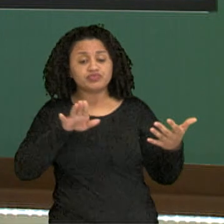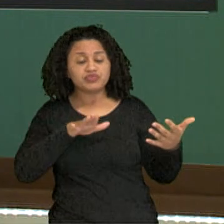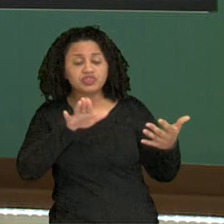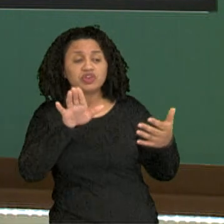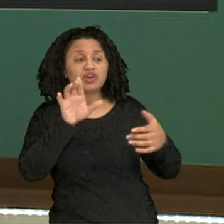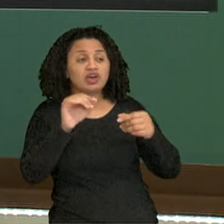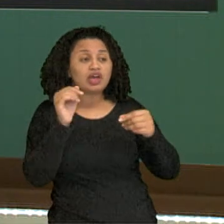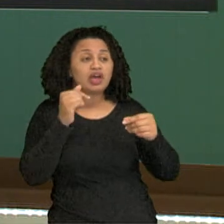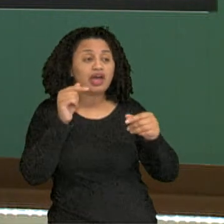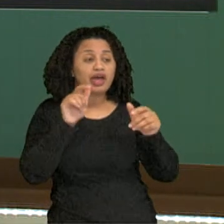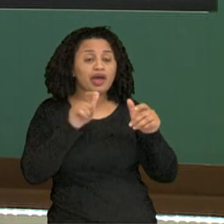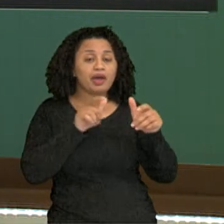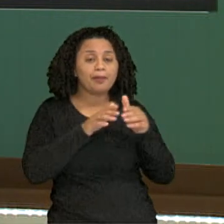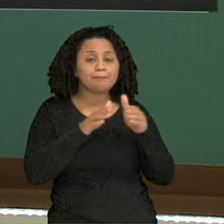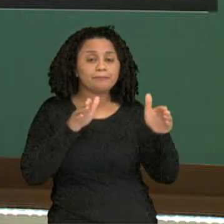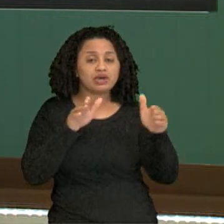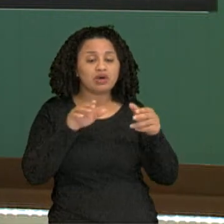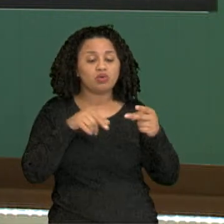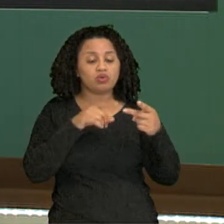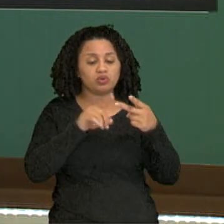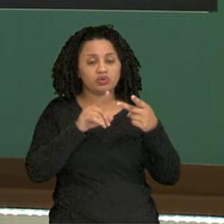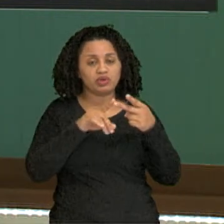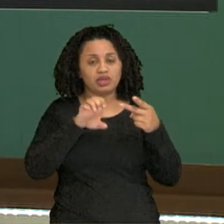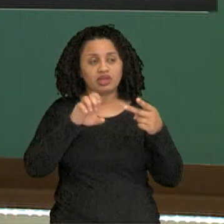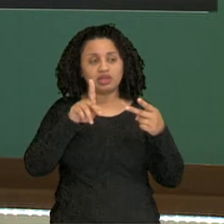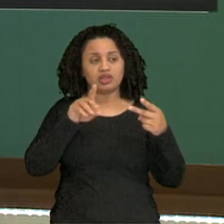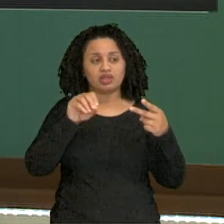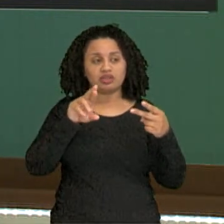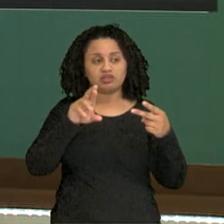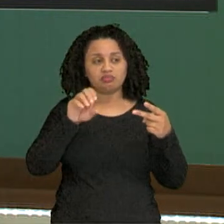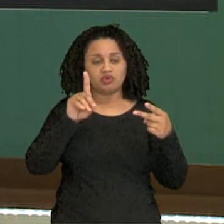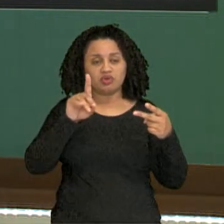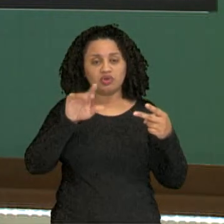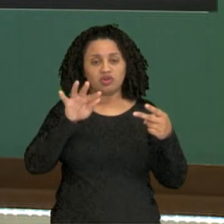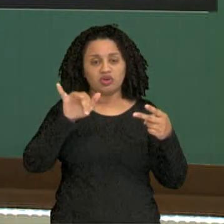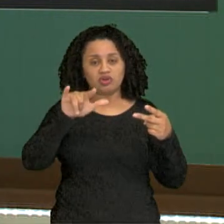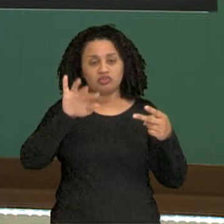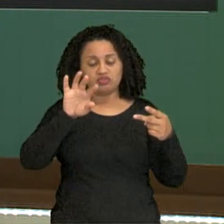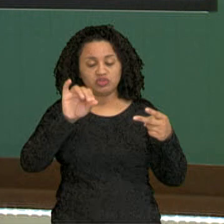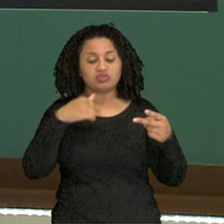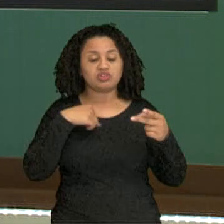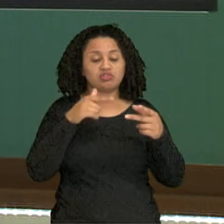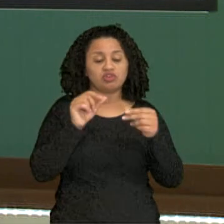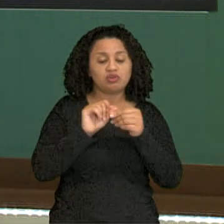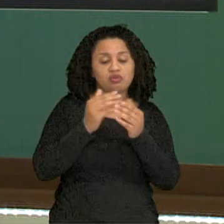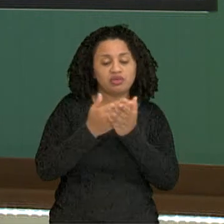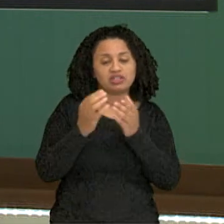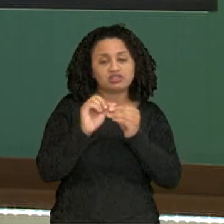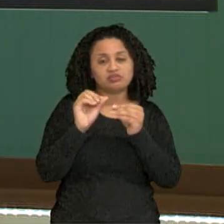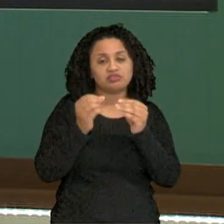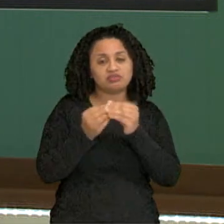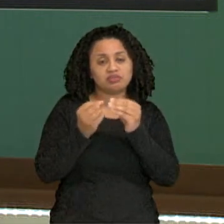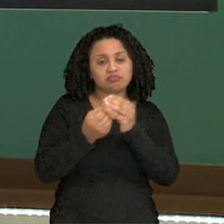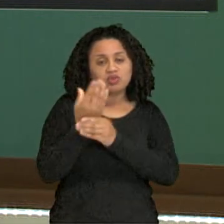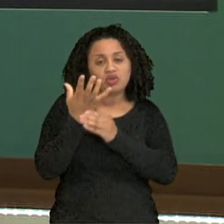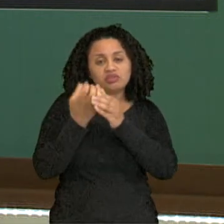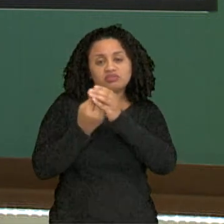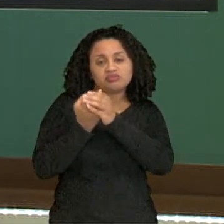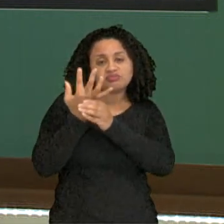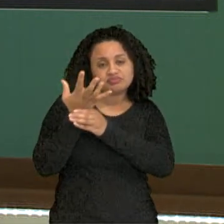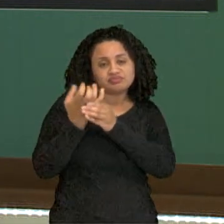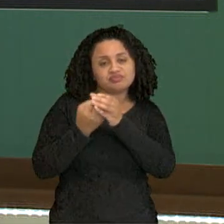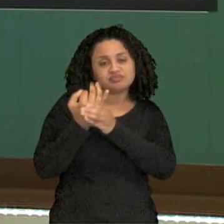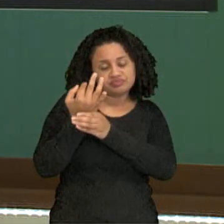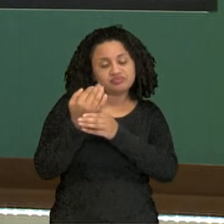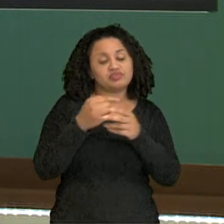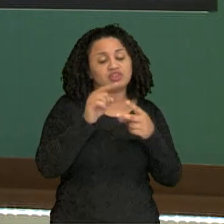a planta vai produzir os esporos. É uma alternância de reprodução. Ora